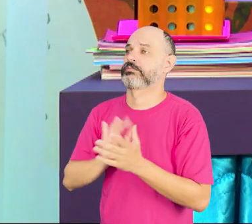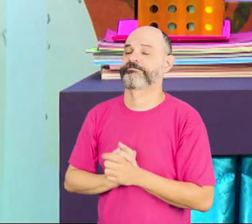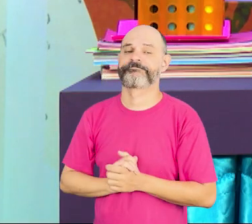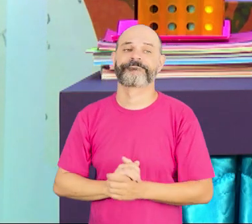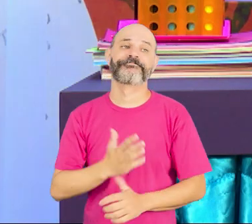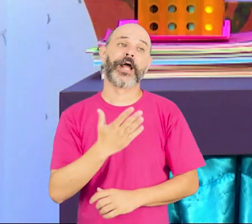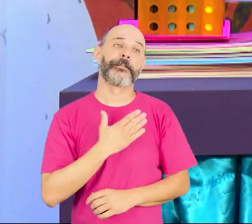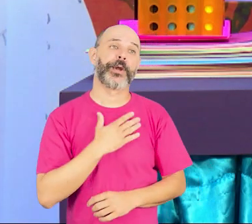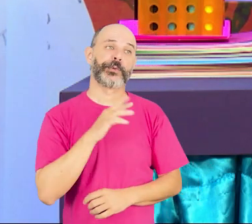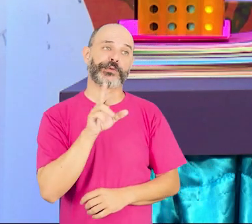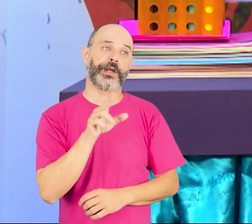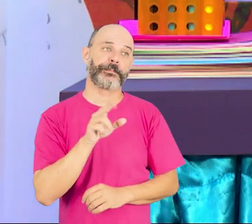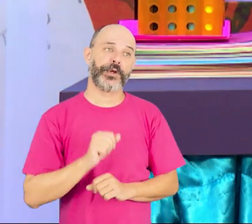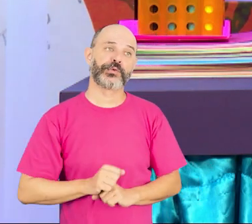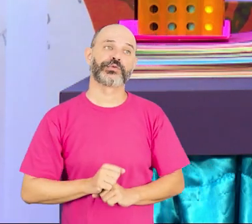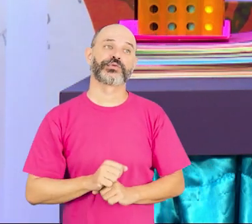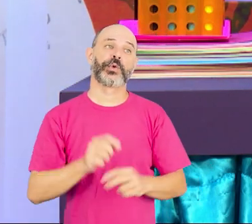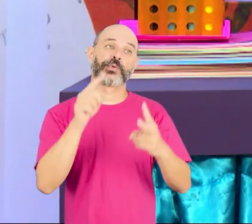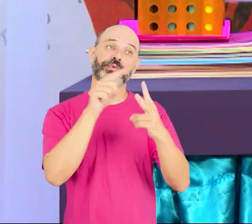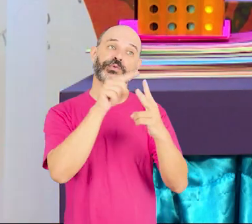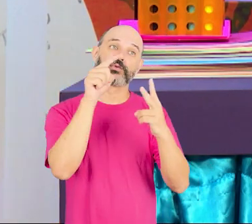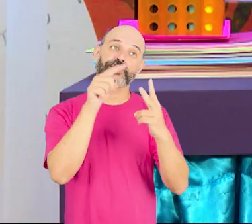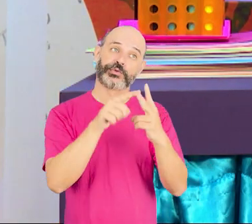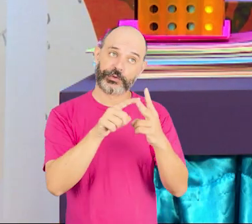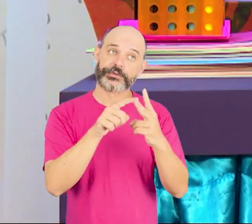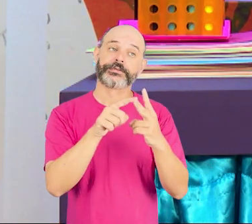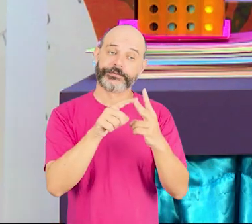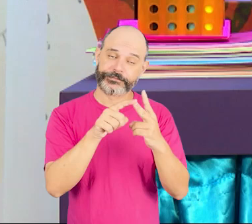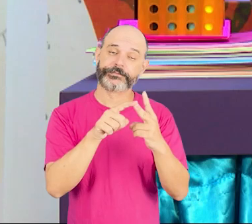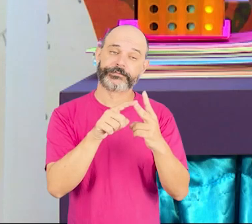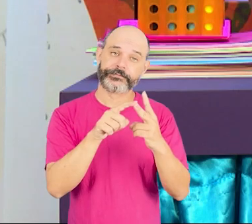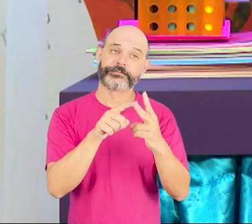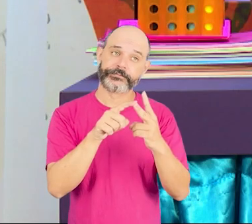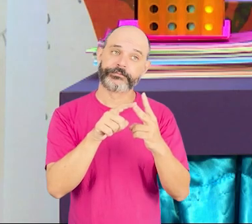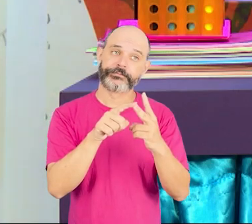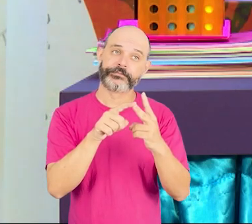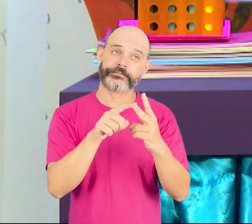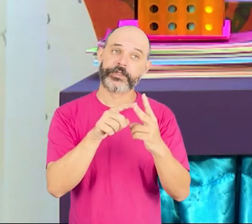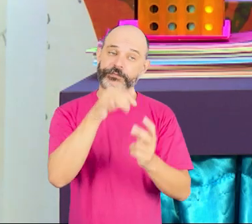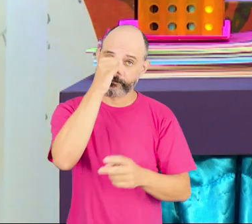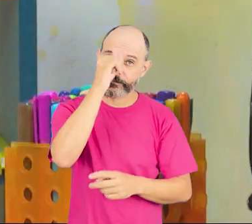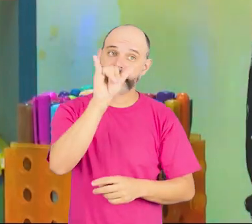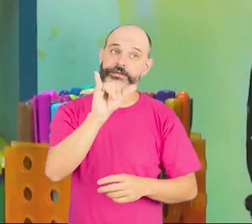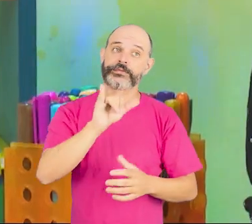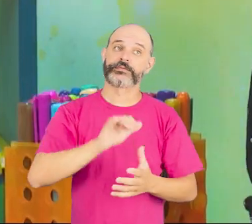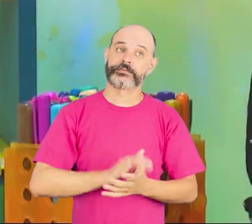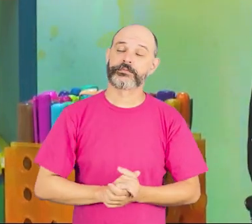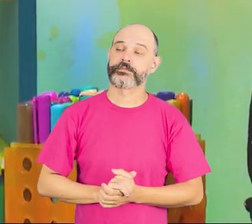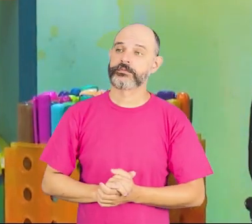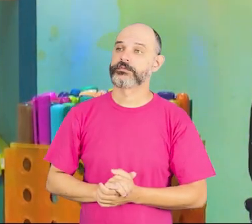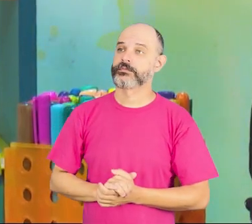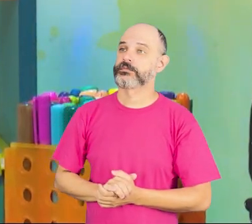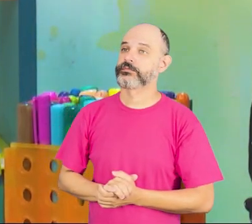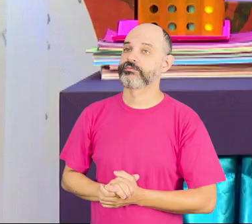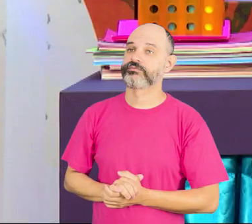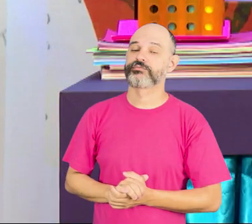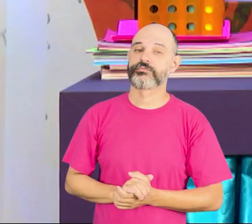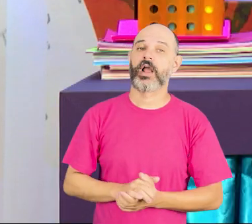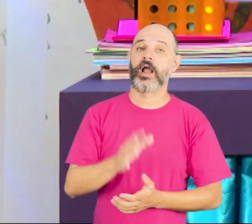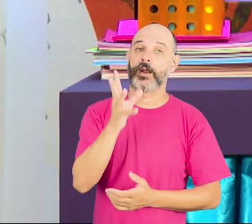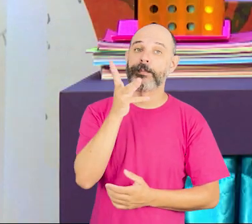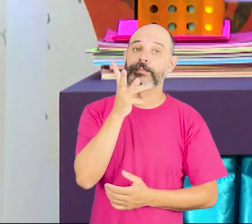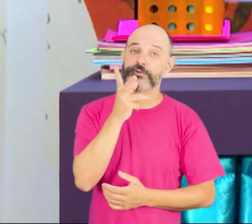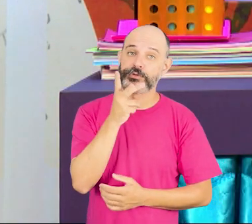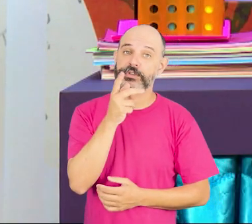amiguinho? Ai, meus irmãos! O Luquinha e a Celina, eles estavam me irritando! Como assim, Léo?